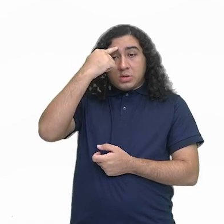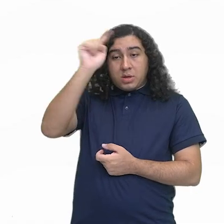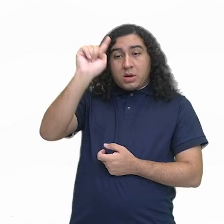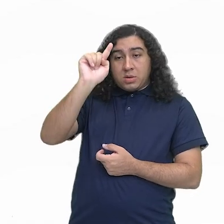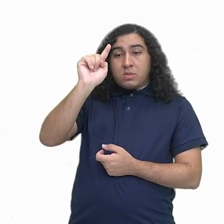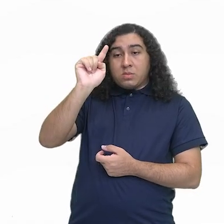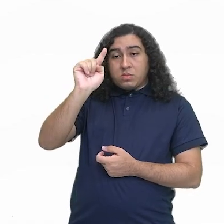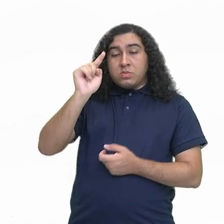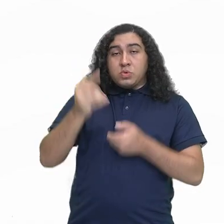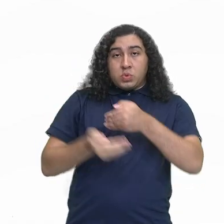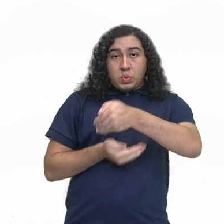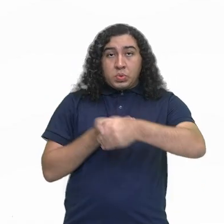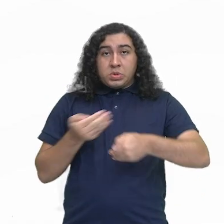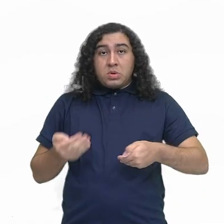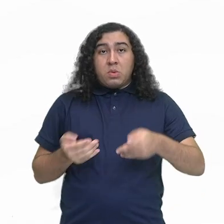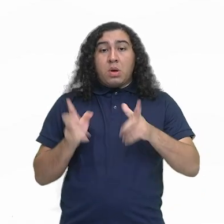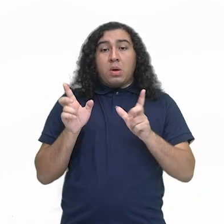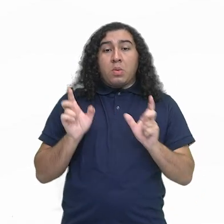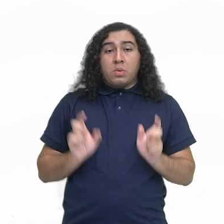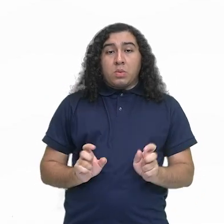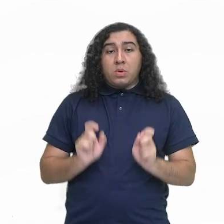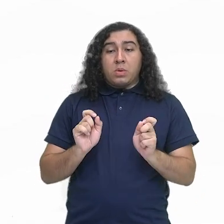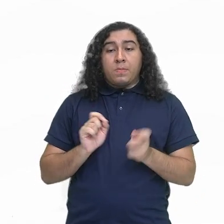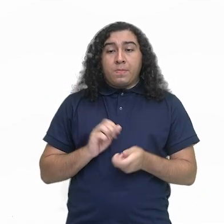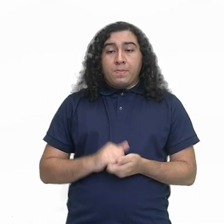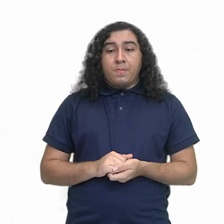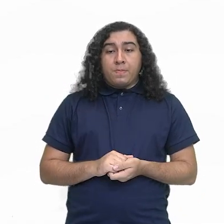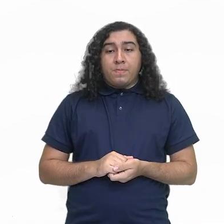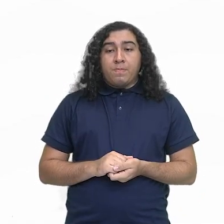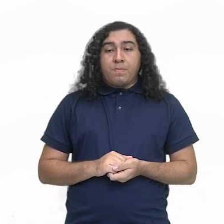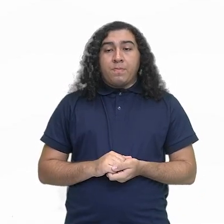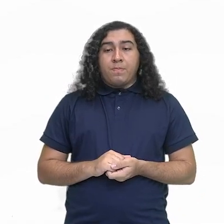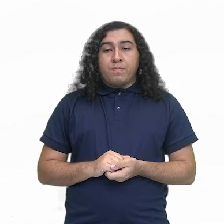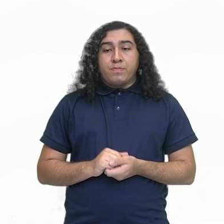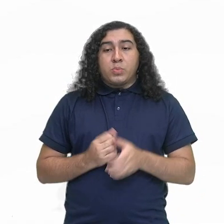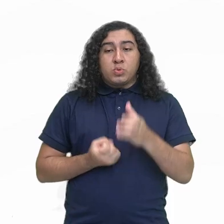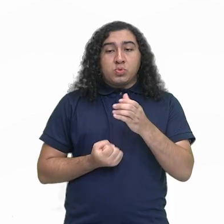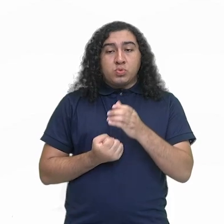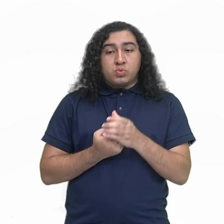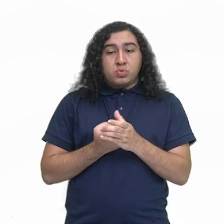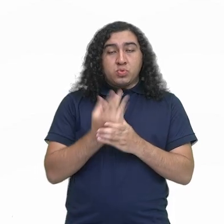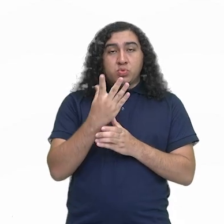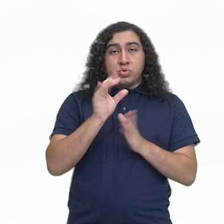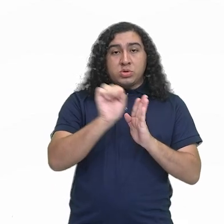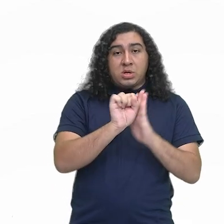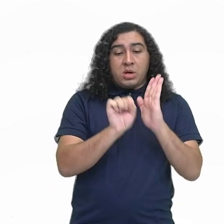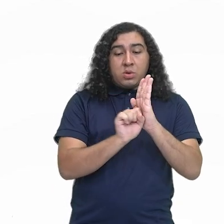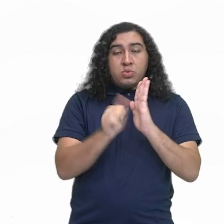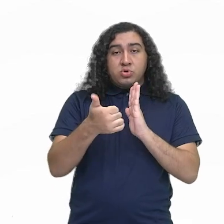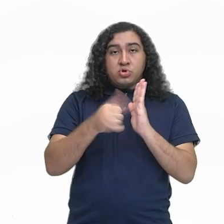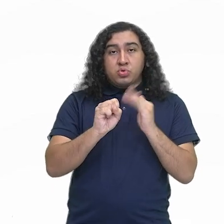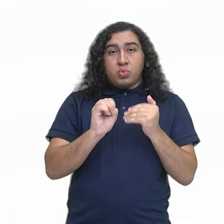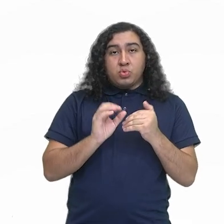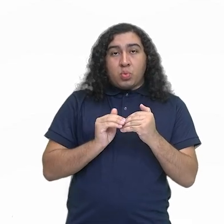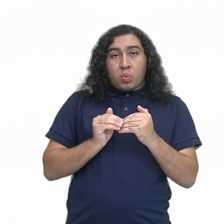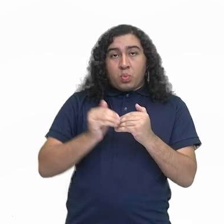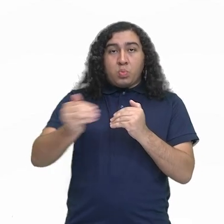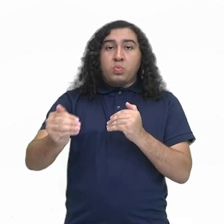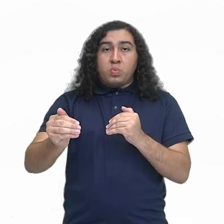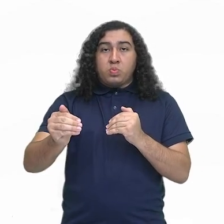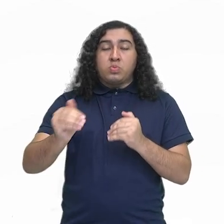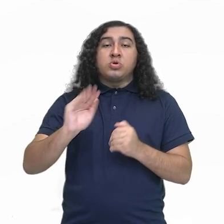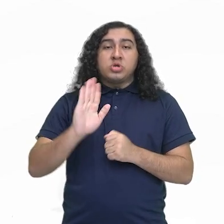ela vai surgir apenas aí, a partir do século XVIII, portanto, já na